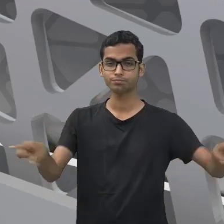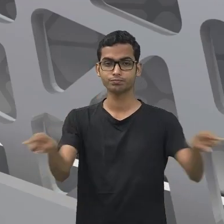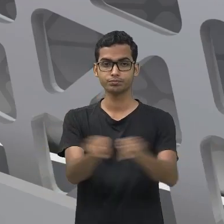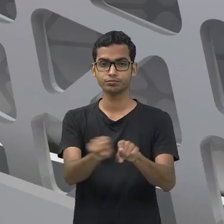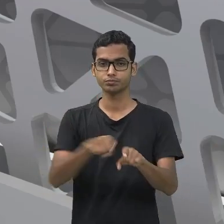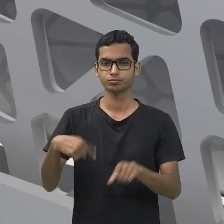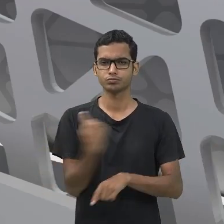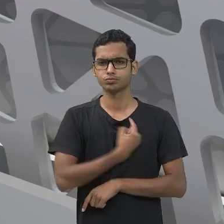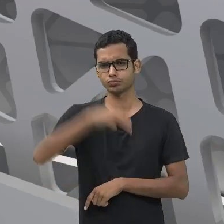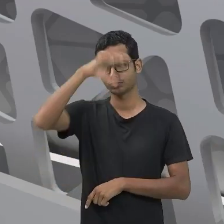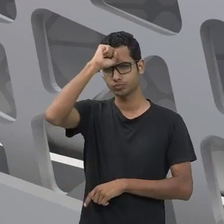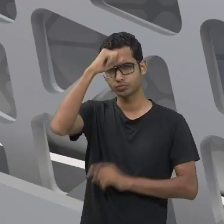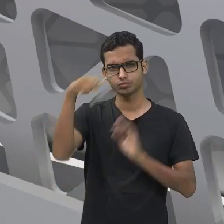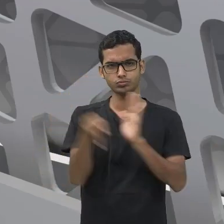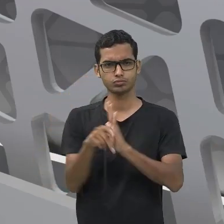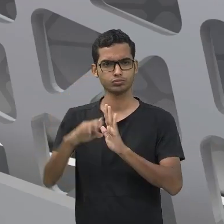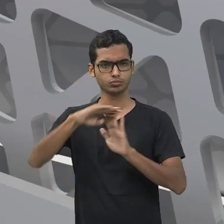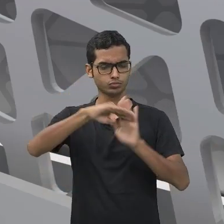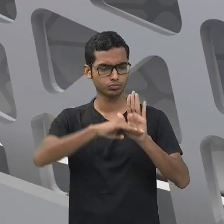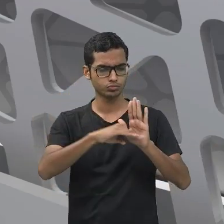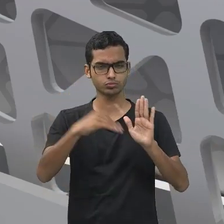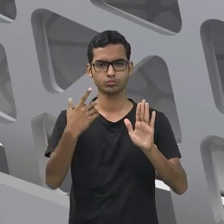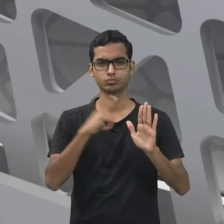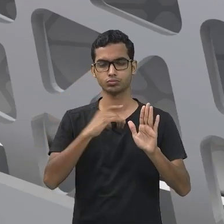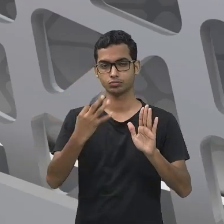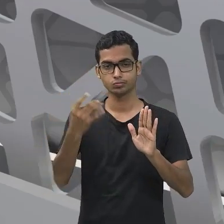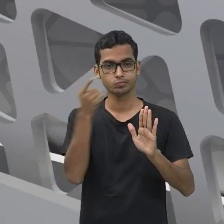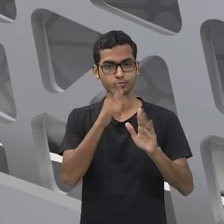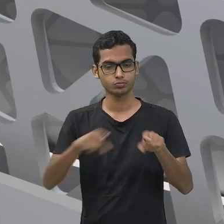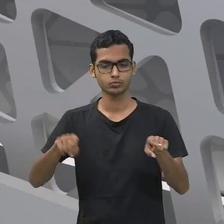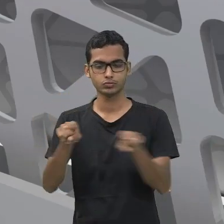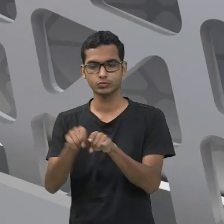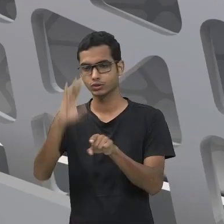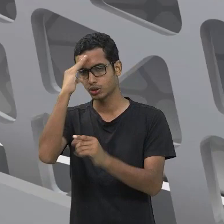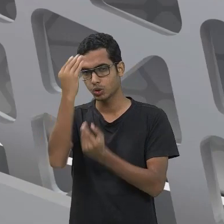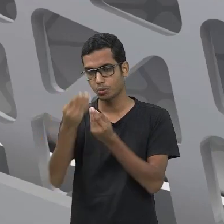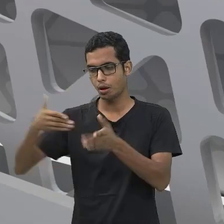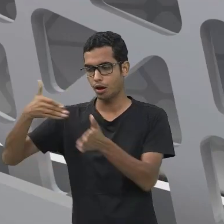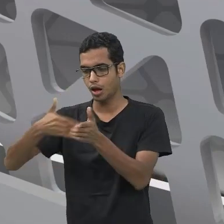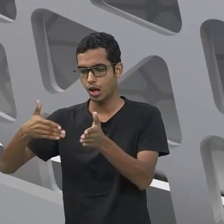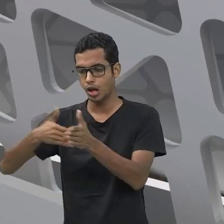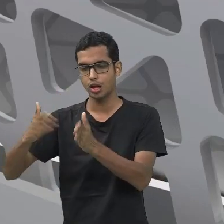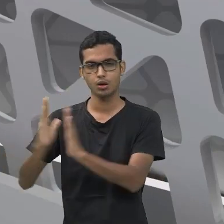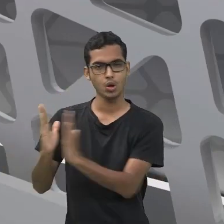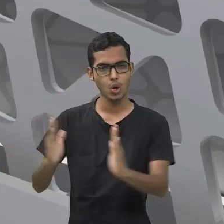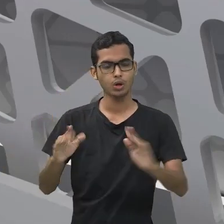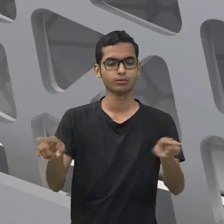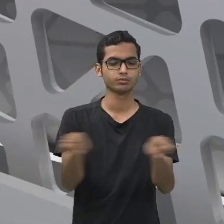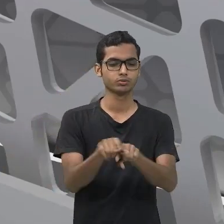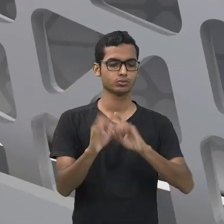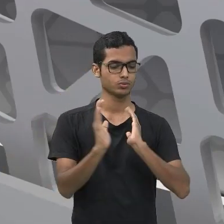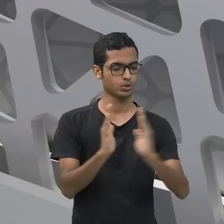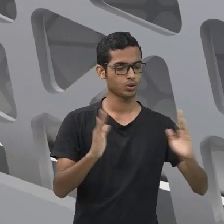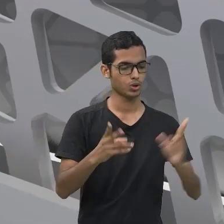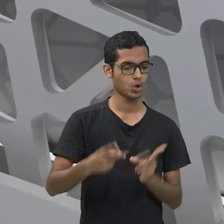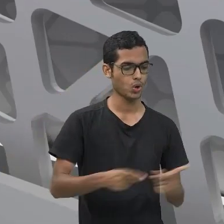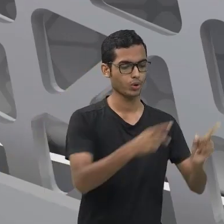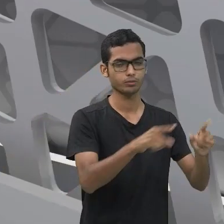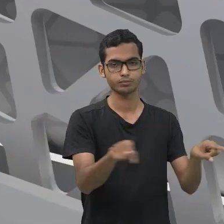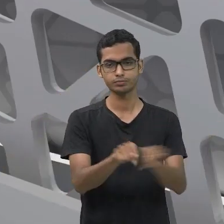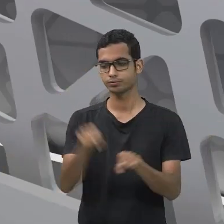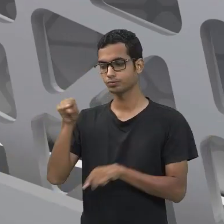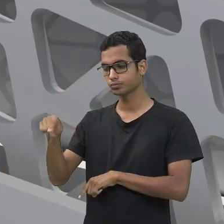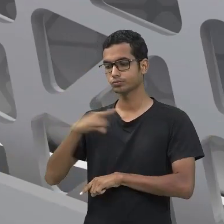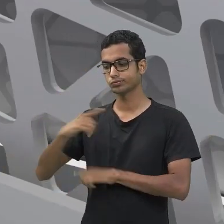aprendemos a classificar as sequências entre finitas e infinitas, ok? Recapitulando, finitas é quando